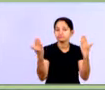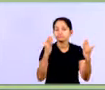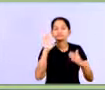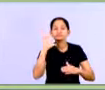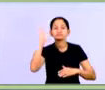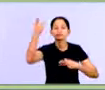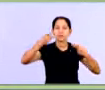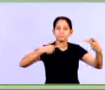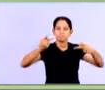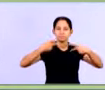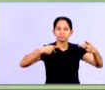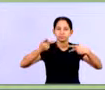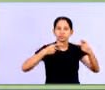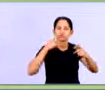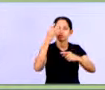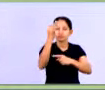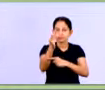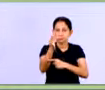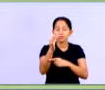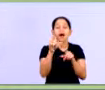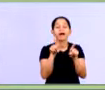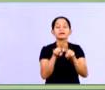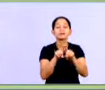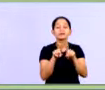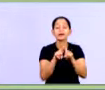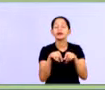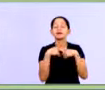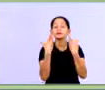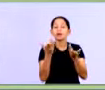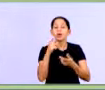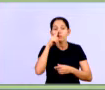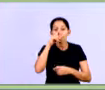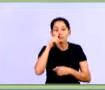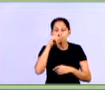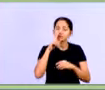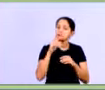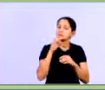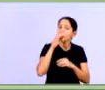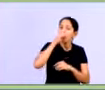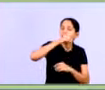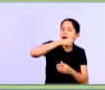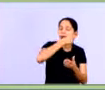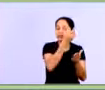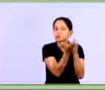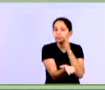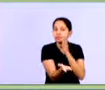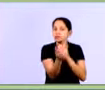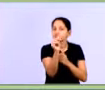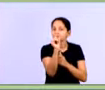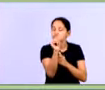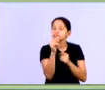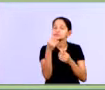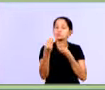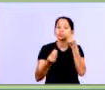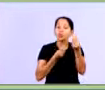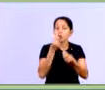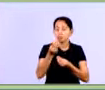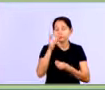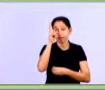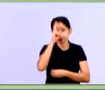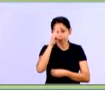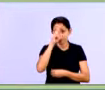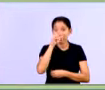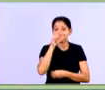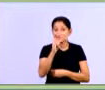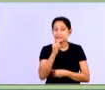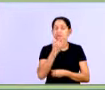projetos. Esse conceito está associado ao risco pelo tipo de negócio ou mercado. Vale lembrar que quanto